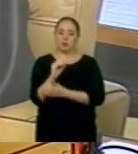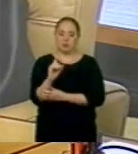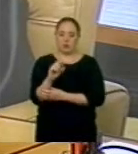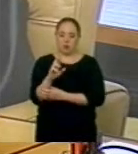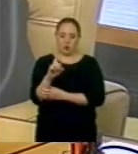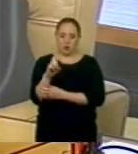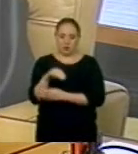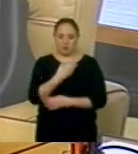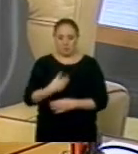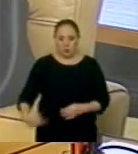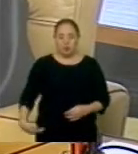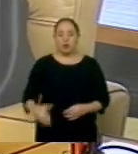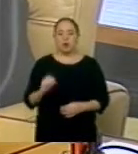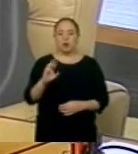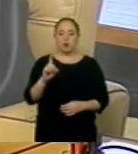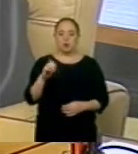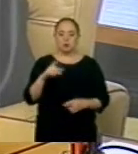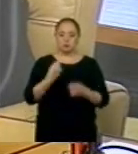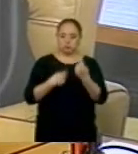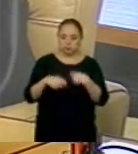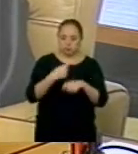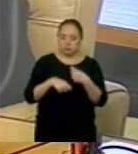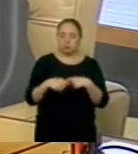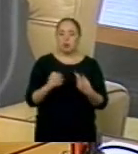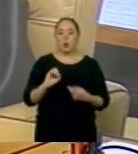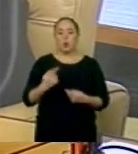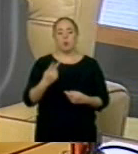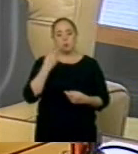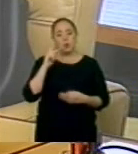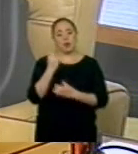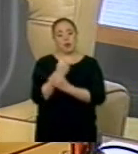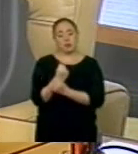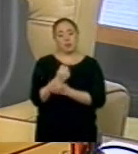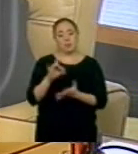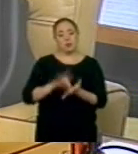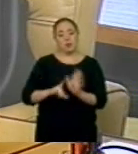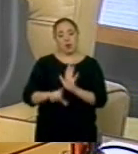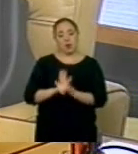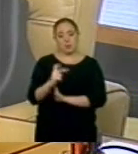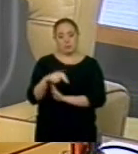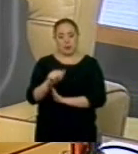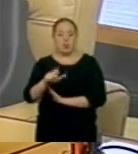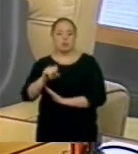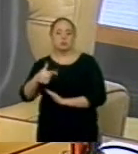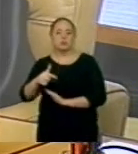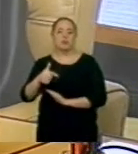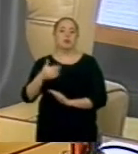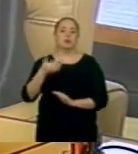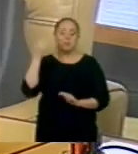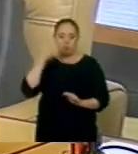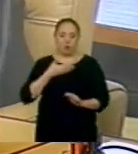ordem econômica, por conveniência da instrução criminal ou para assegurar a aplicação da lei penal quando houver prova da existência de crime